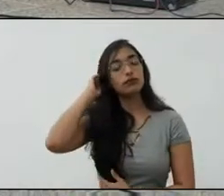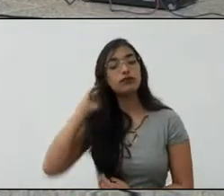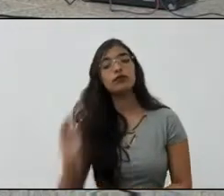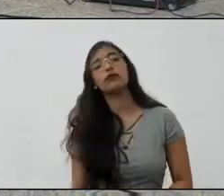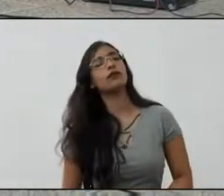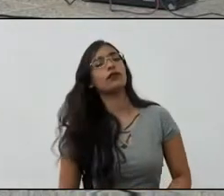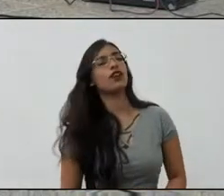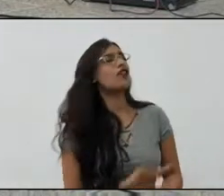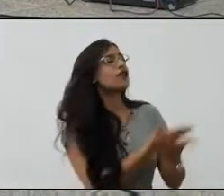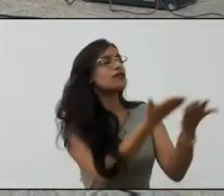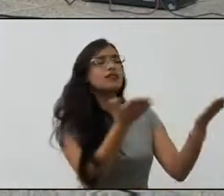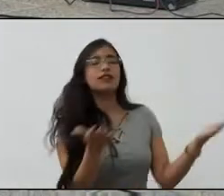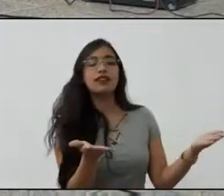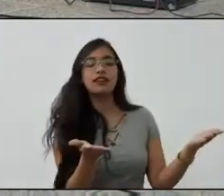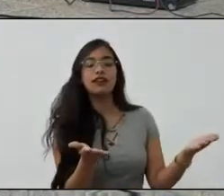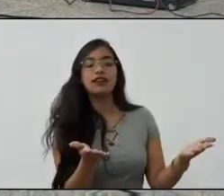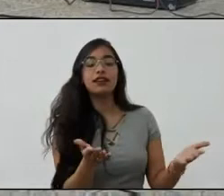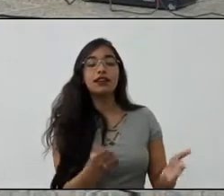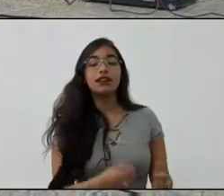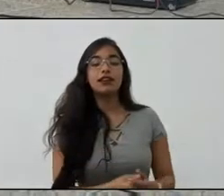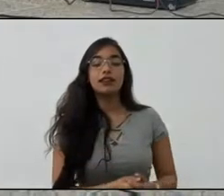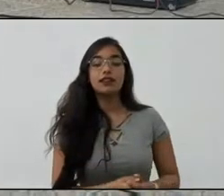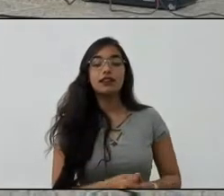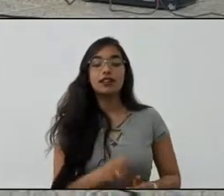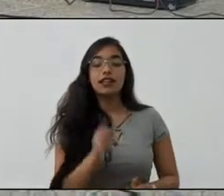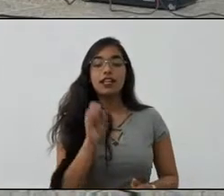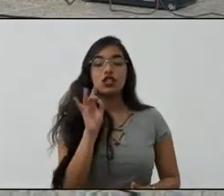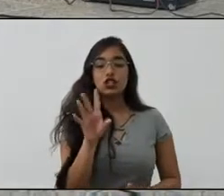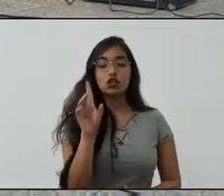não tenha sobre ti um só cuidado,